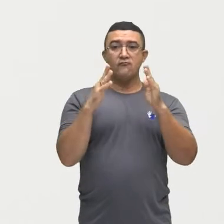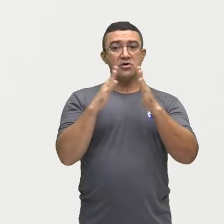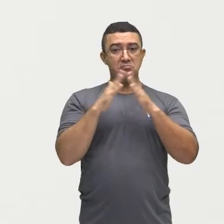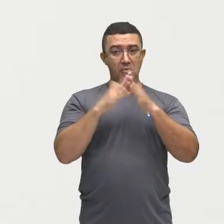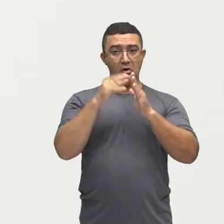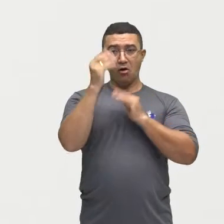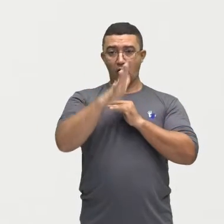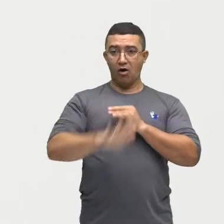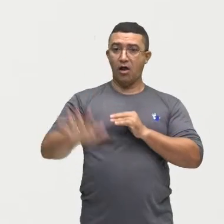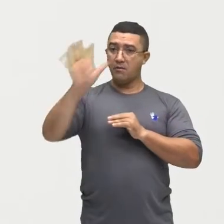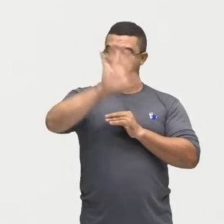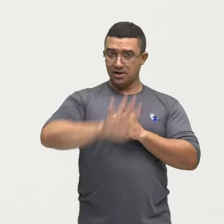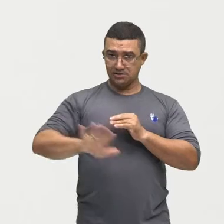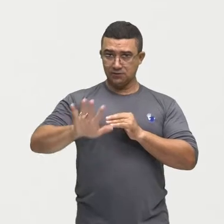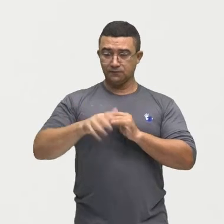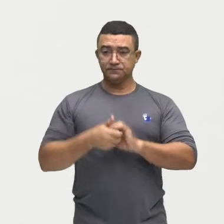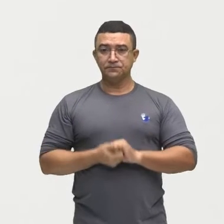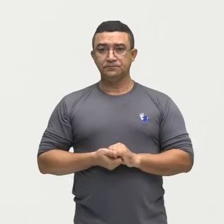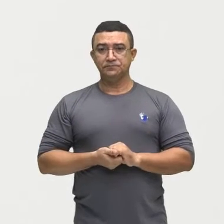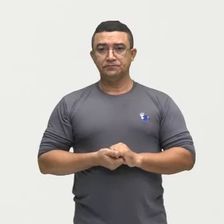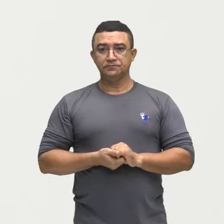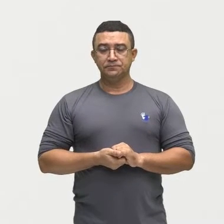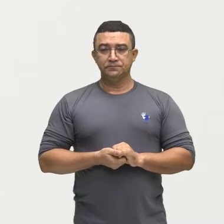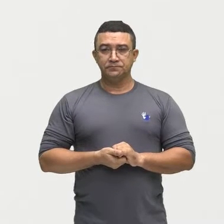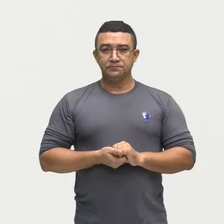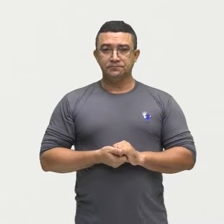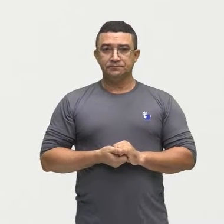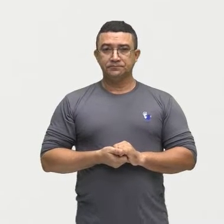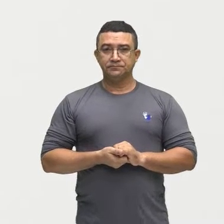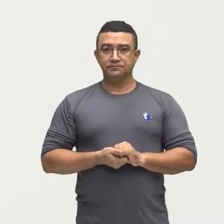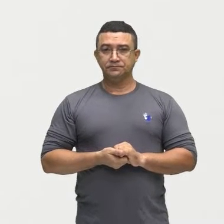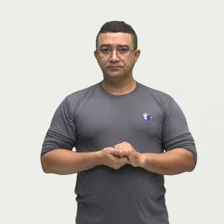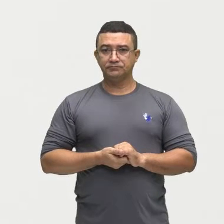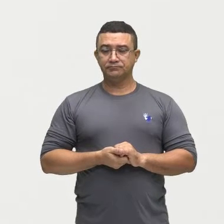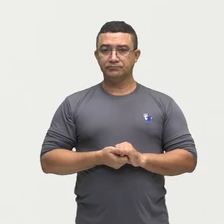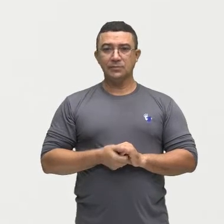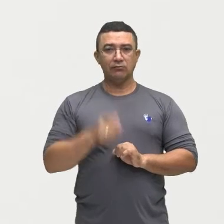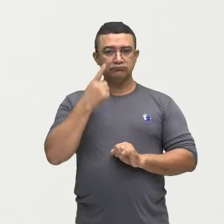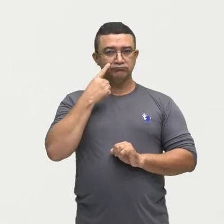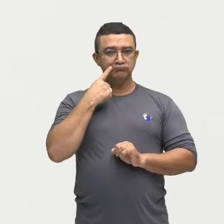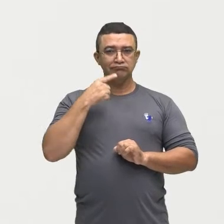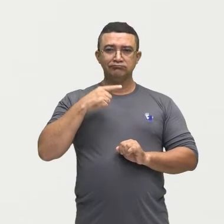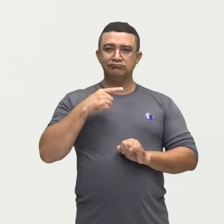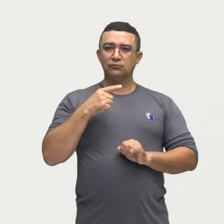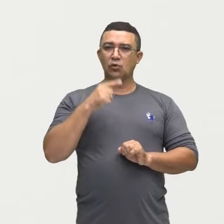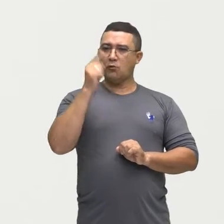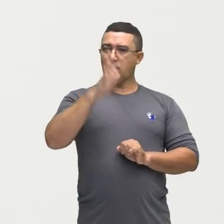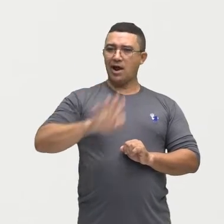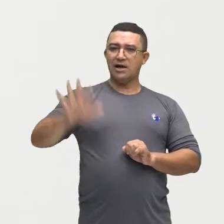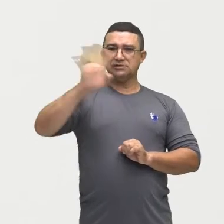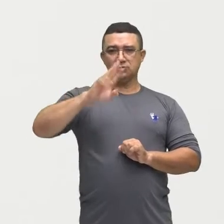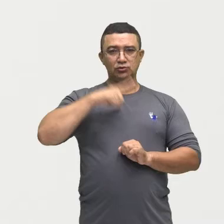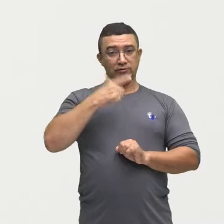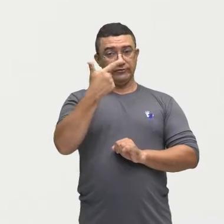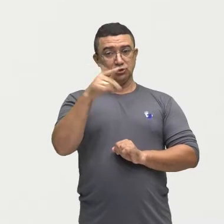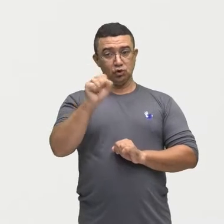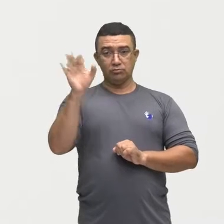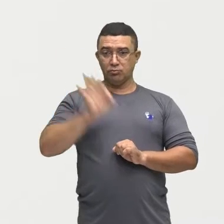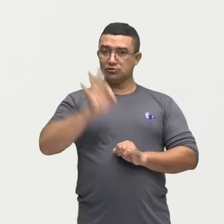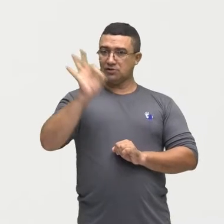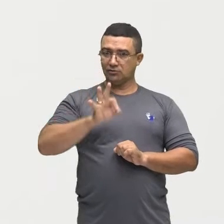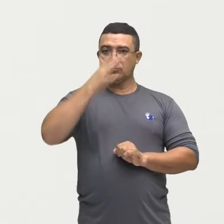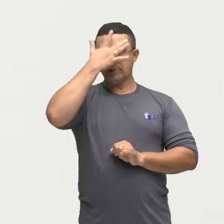população do Brasil, tá? Não vamos confundir. Então, aí de todo o território, a gente tem aí